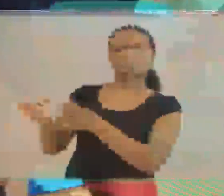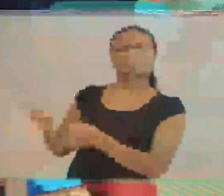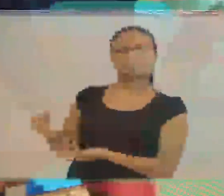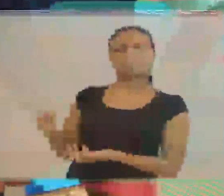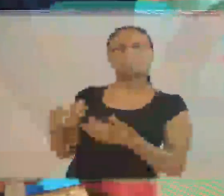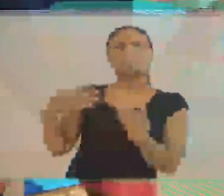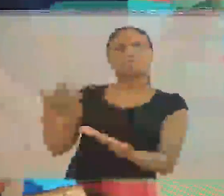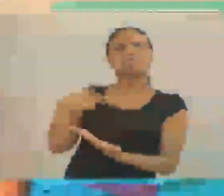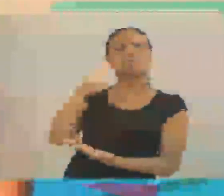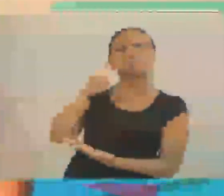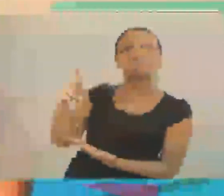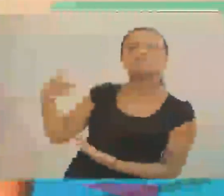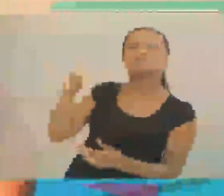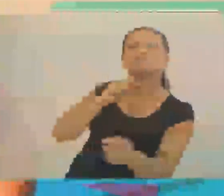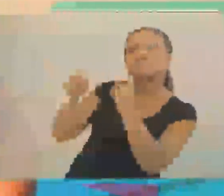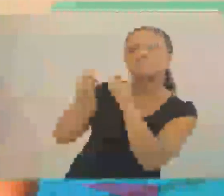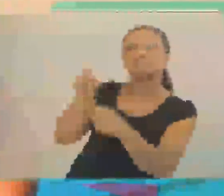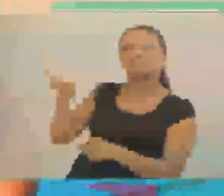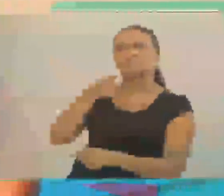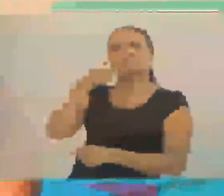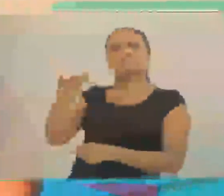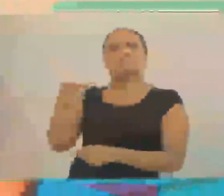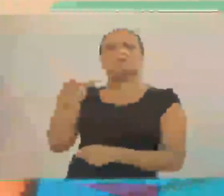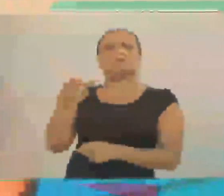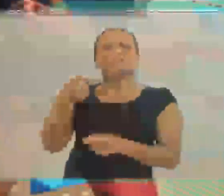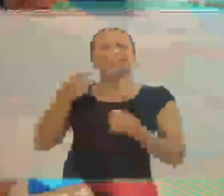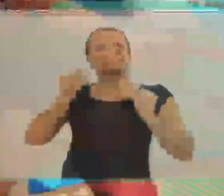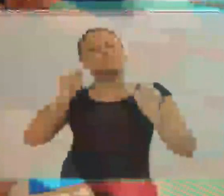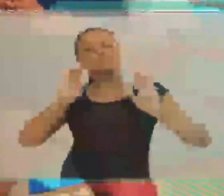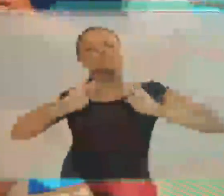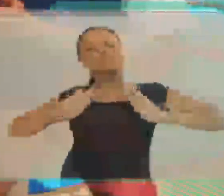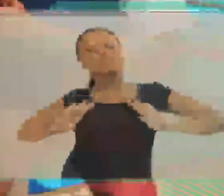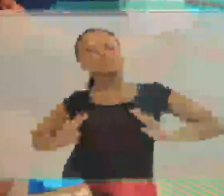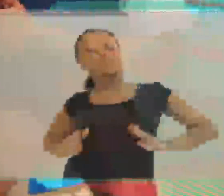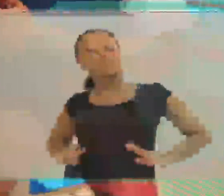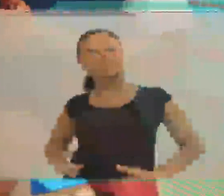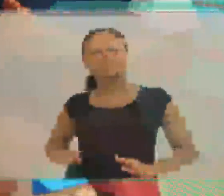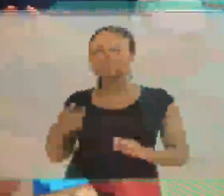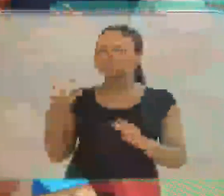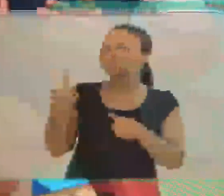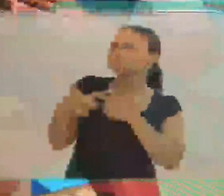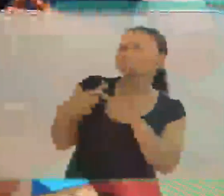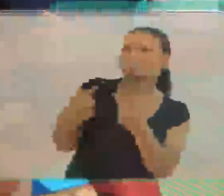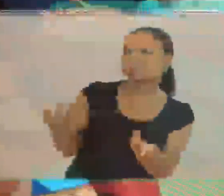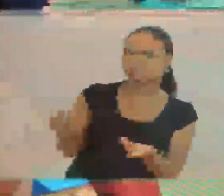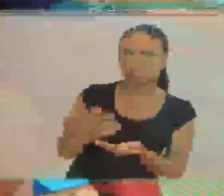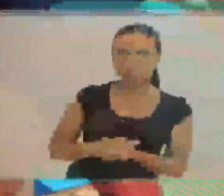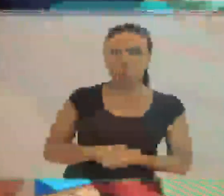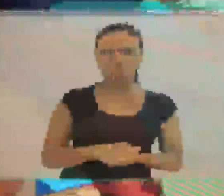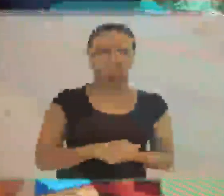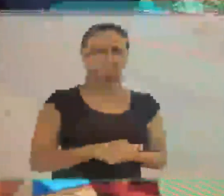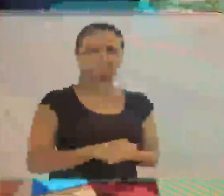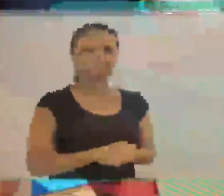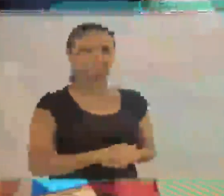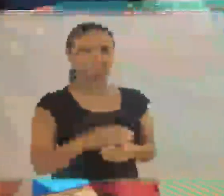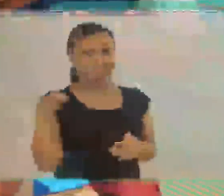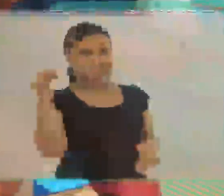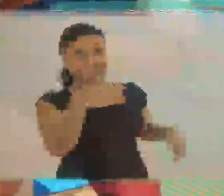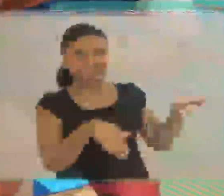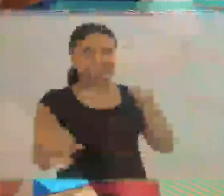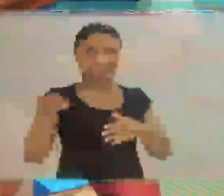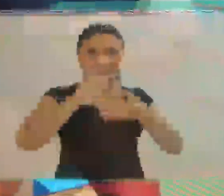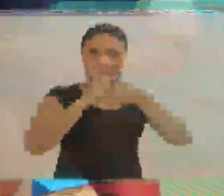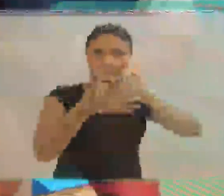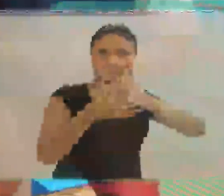li uma reportagem que você falou que estava meio desanimado. Por que isso? A natação paralímpica, ela é dividida em categorias.